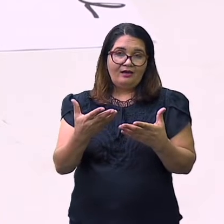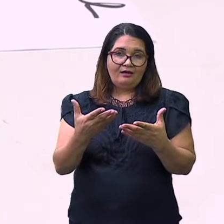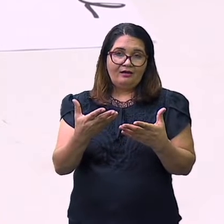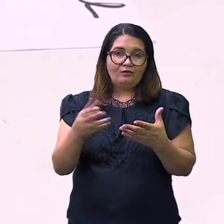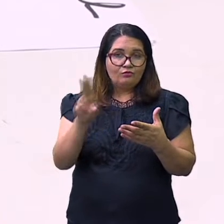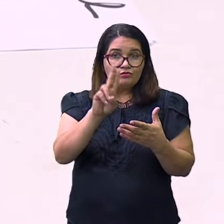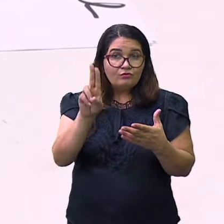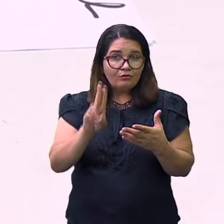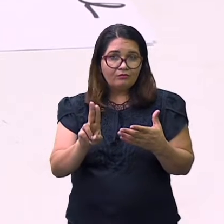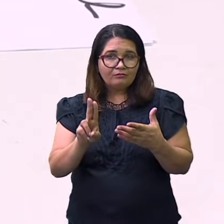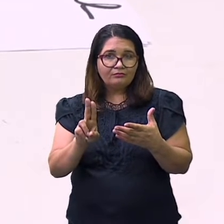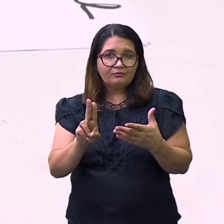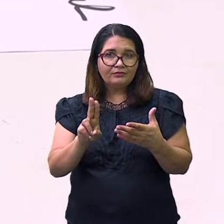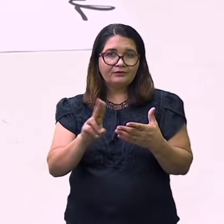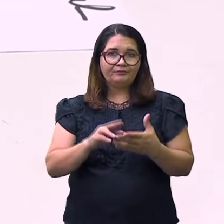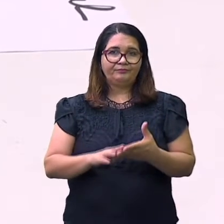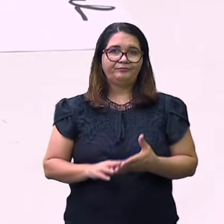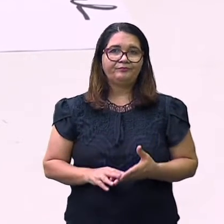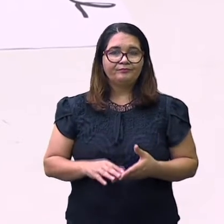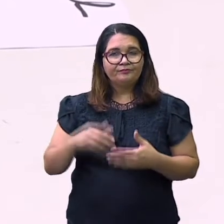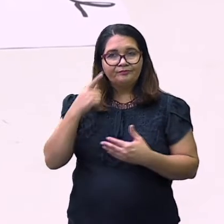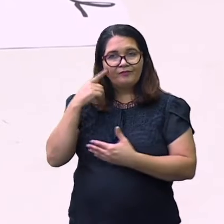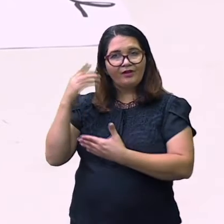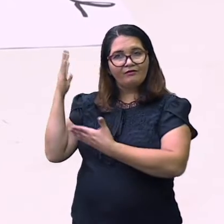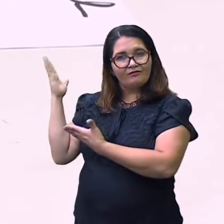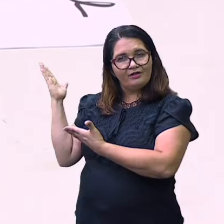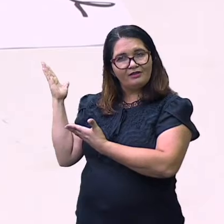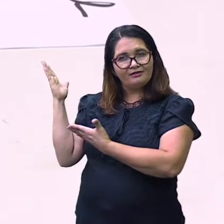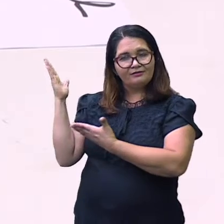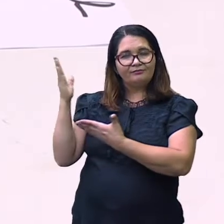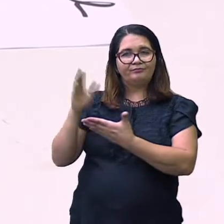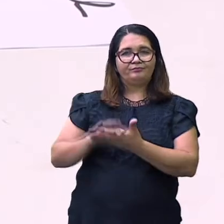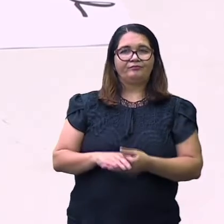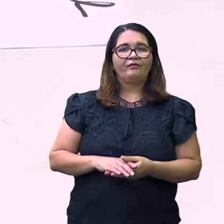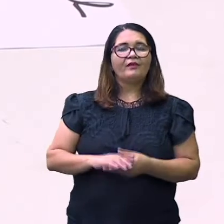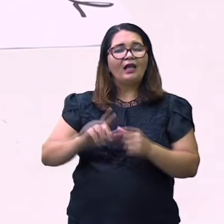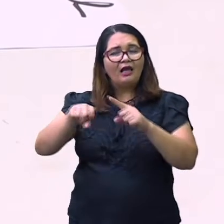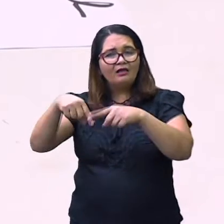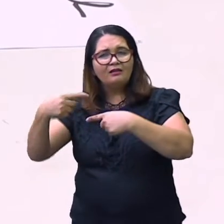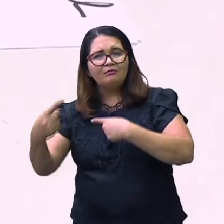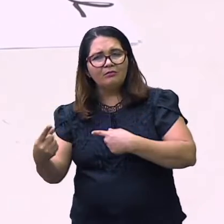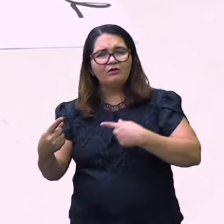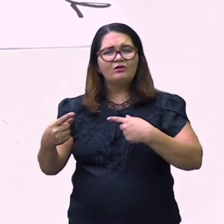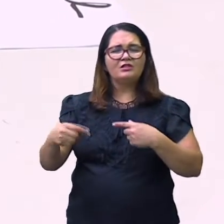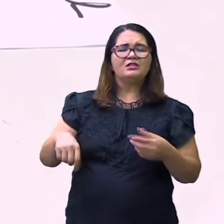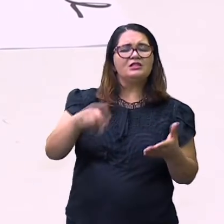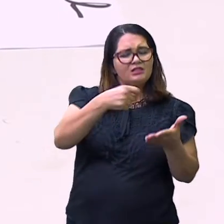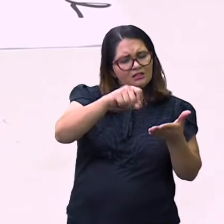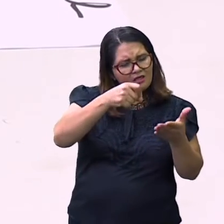que eu fizer, então eu escrevo parede celular.